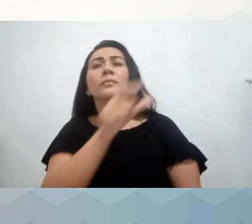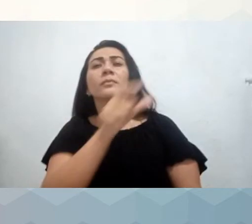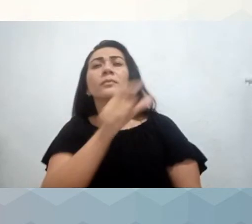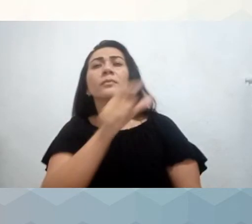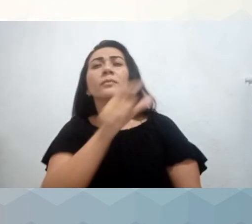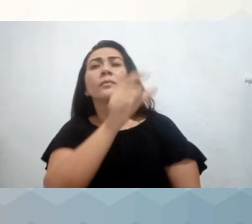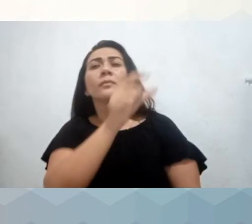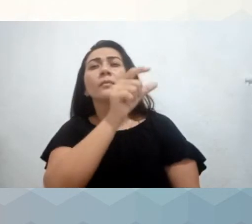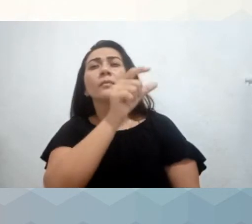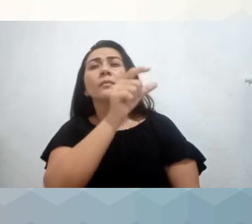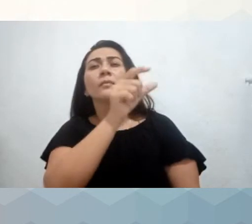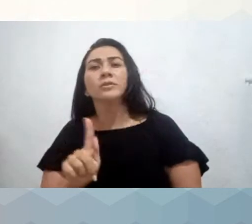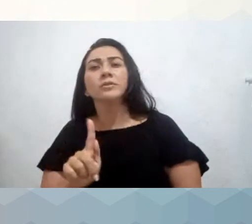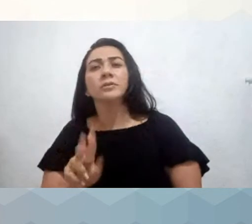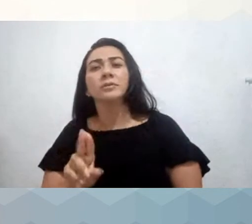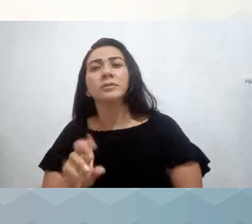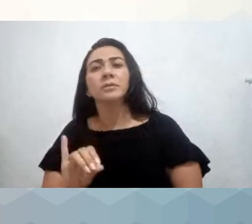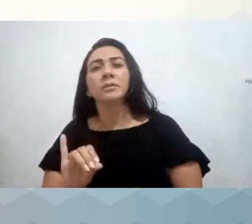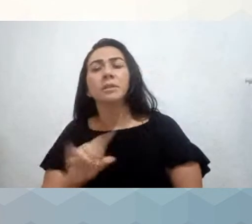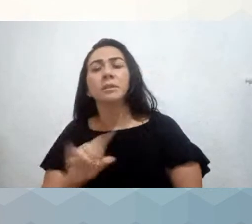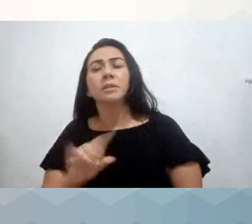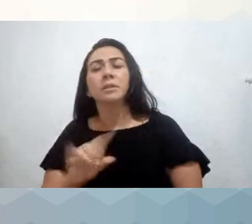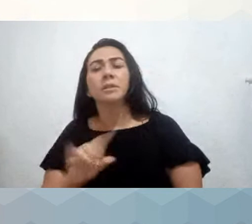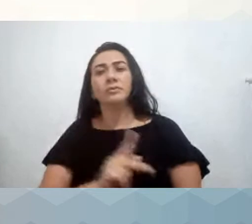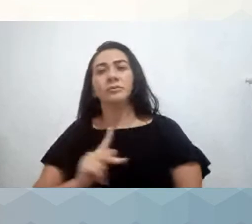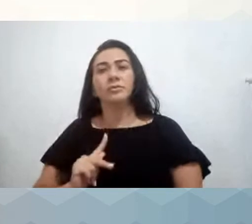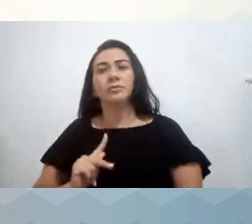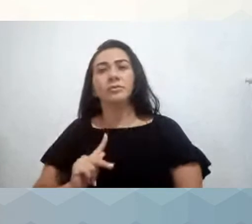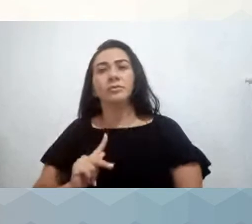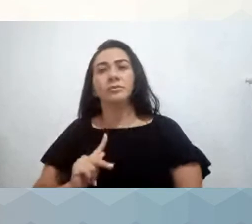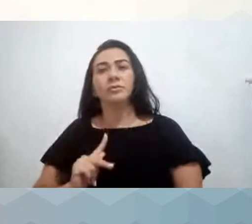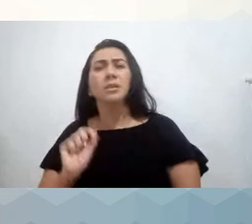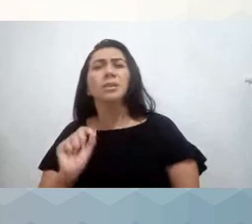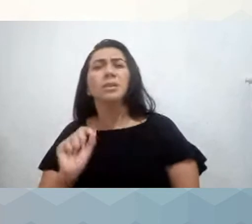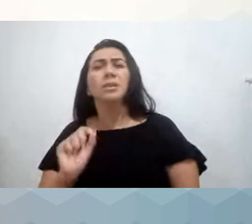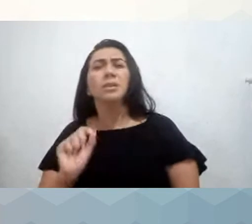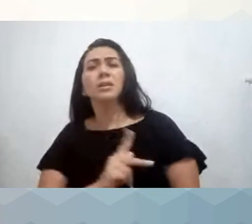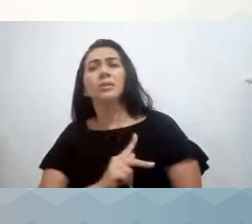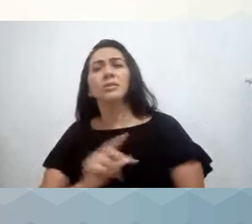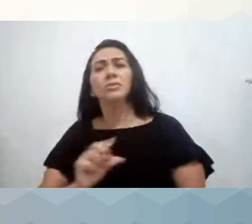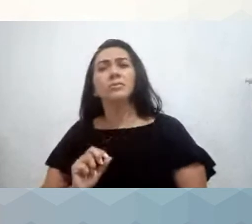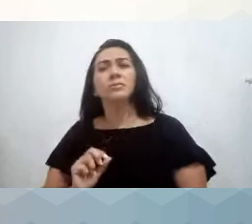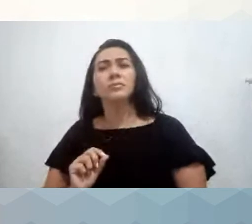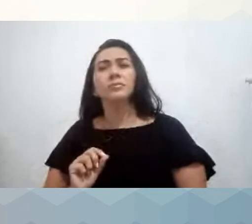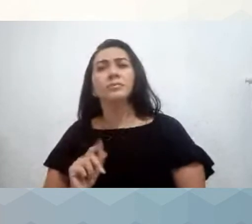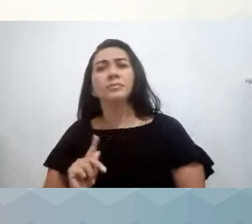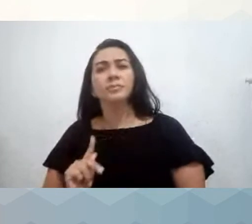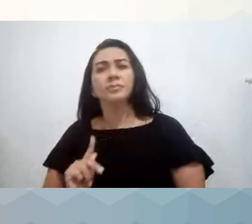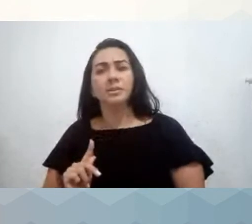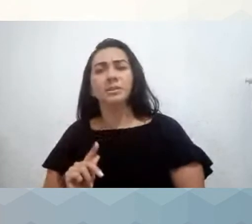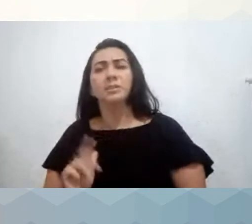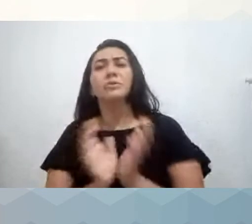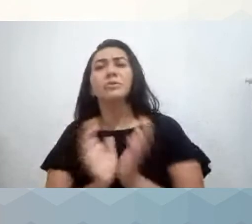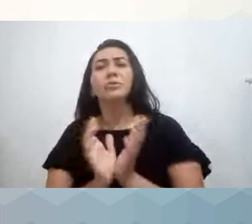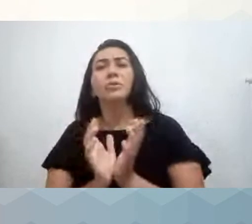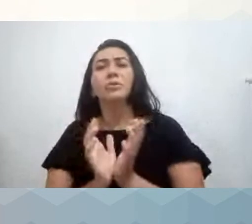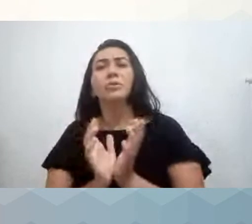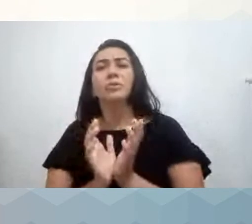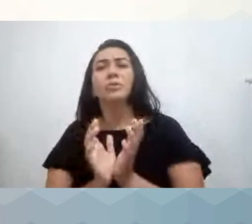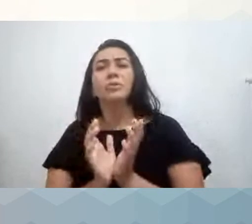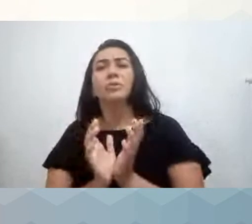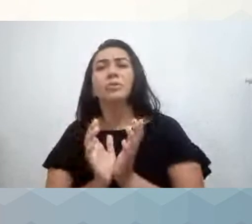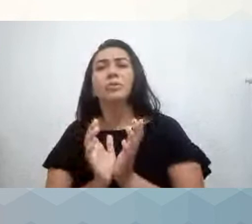O Grupic é um grupo de pesquisa que foi criado em 2019 na Universidade Federal do Amazonas e